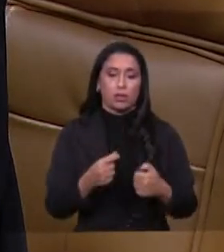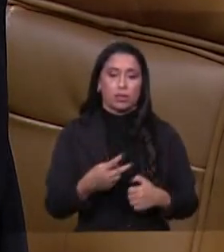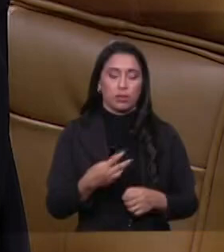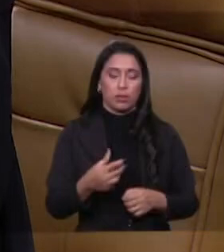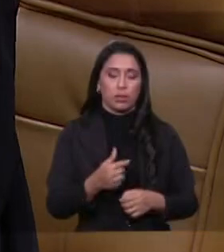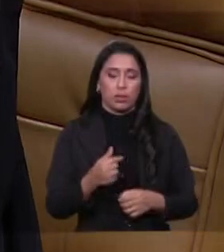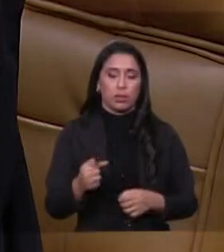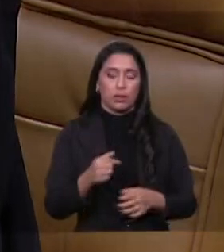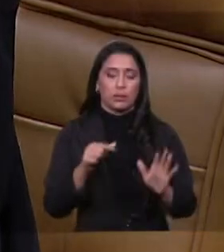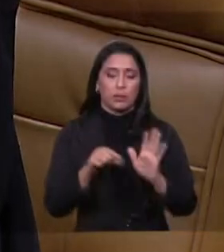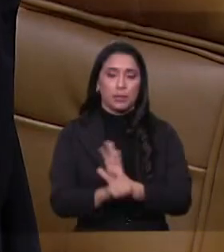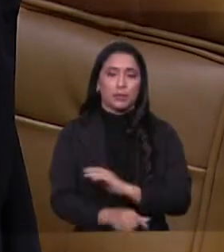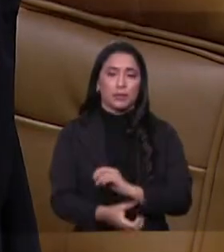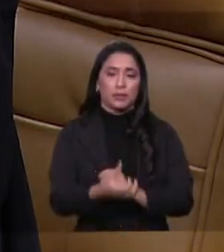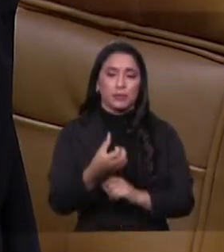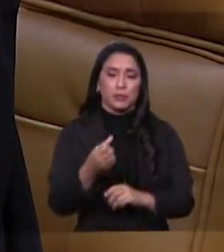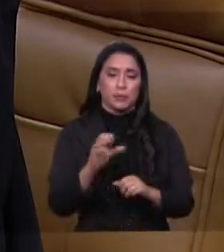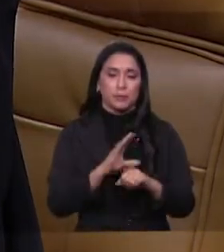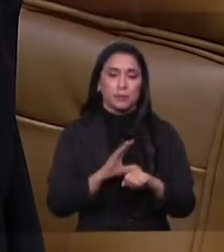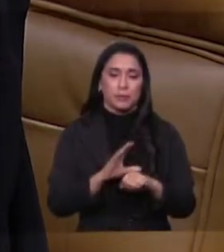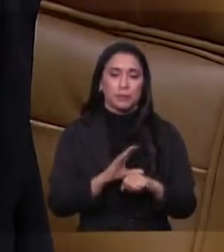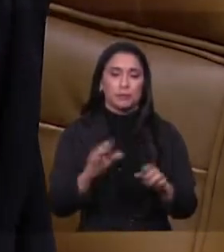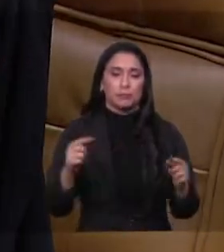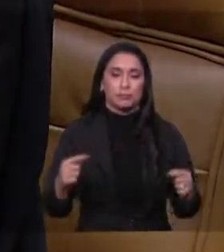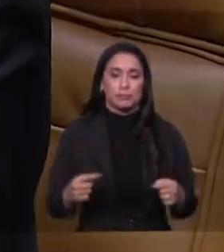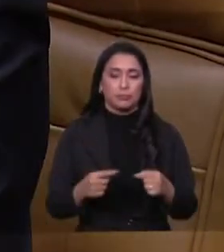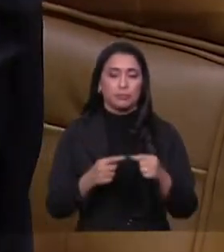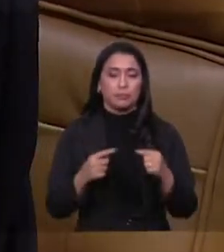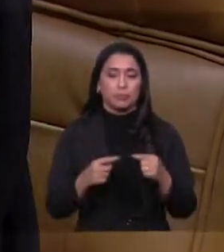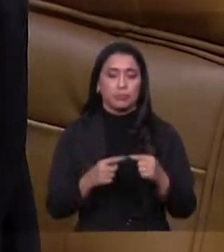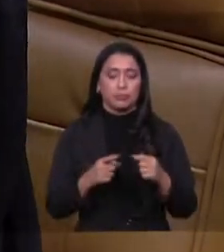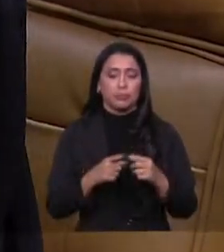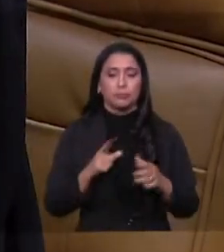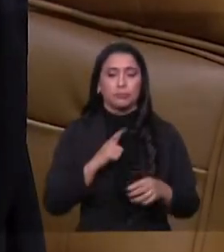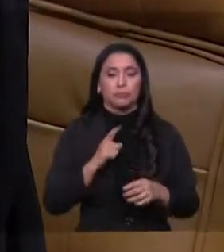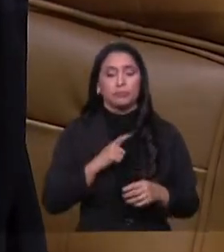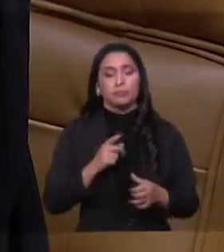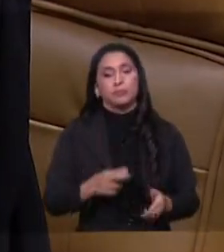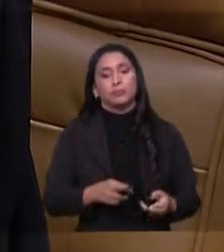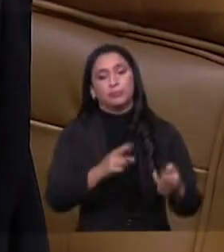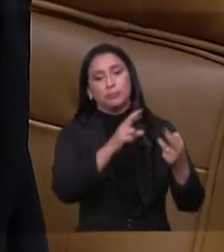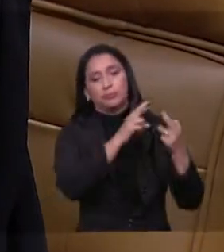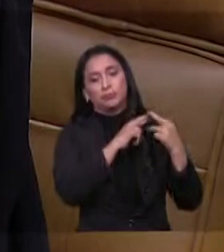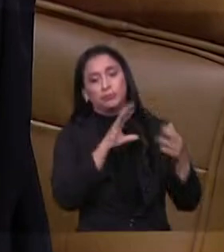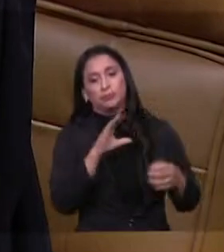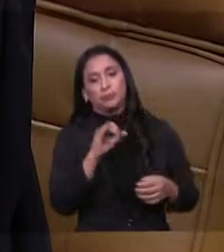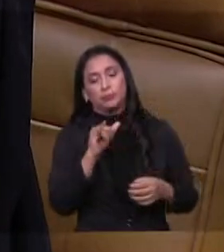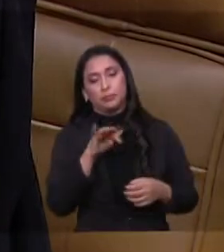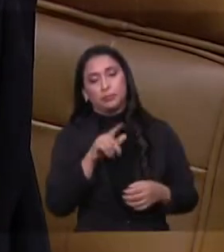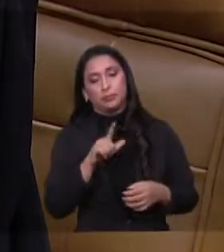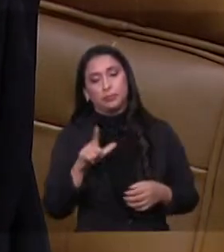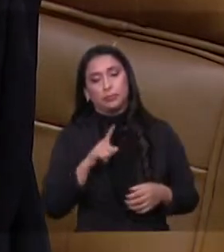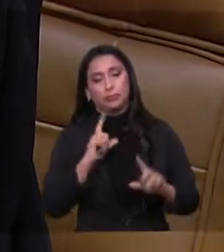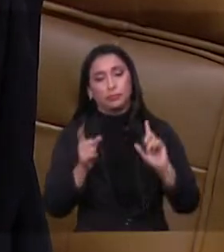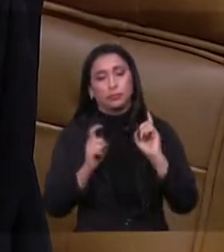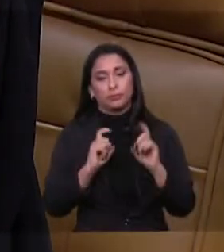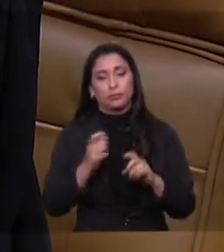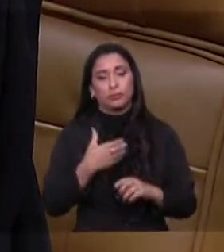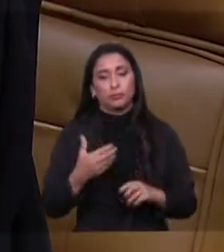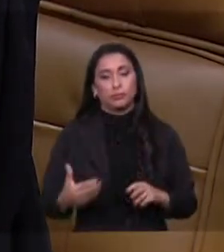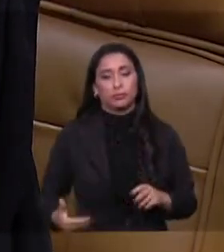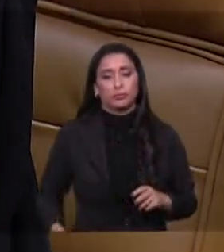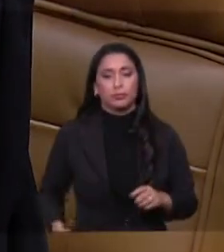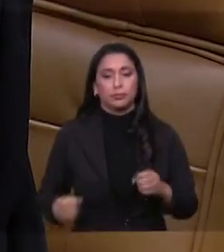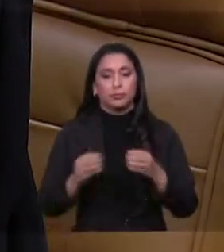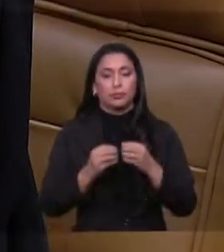37, parágrafo 6º da Constituição da República, é cabível a apuração de responsabilidade civil da administração pública pelos